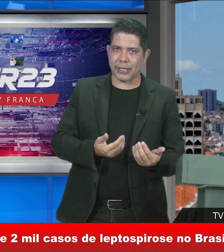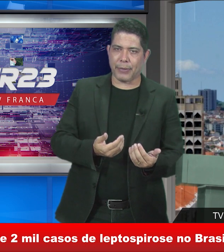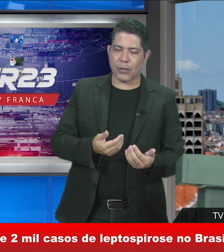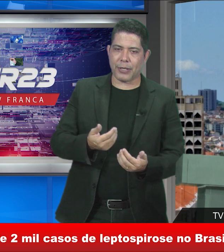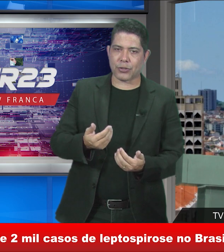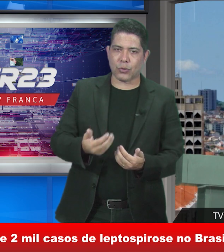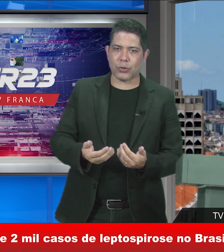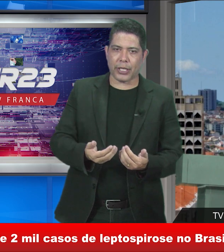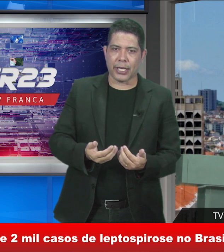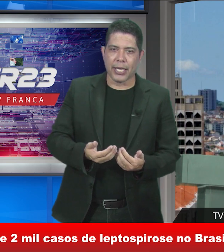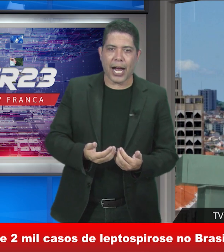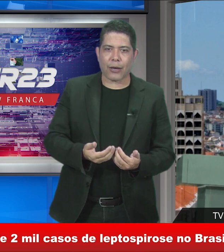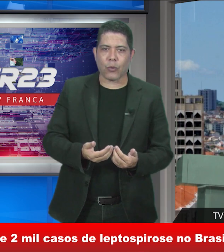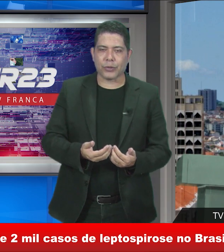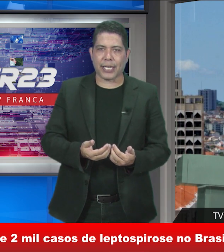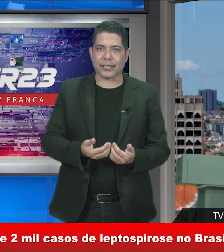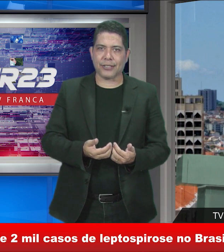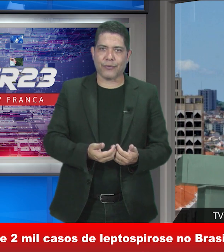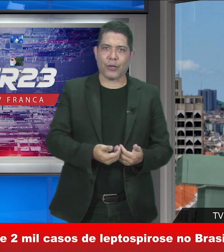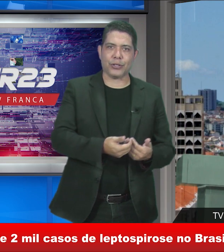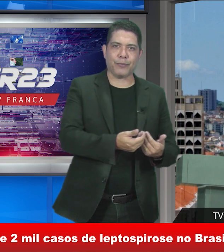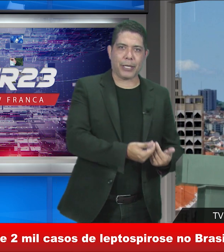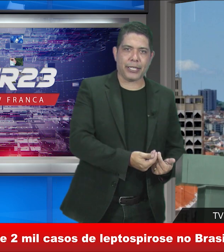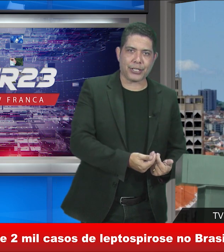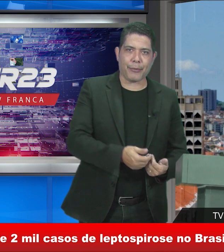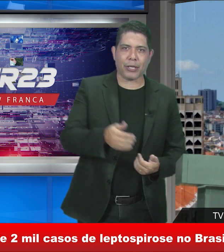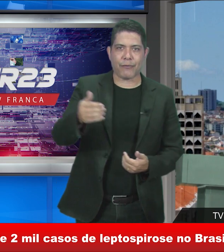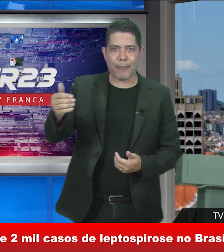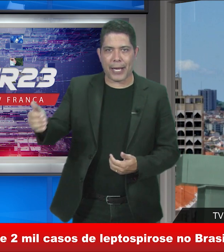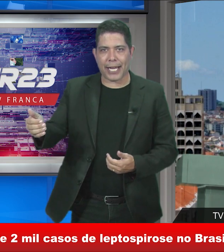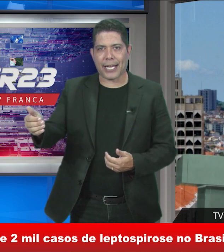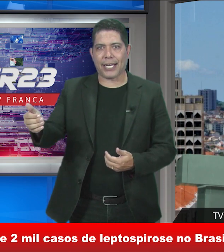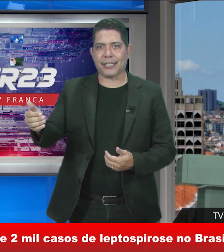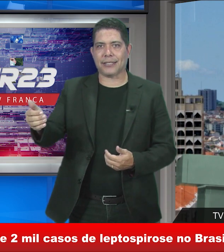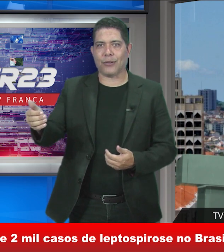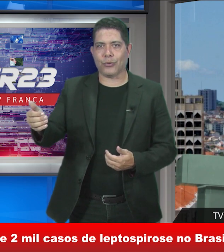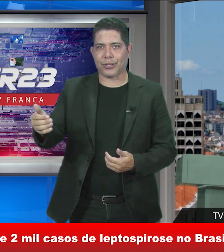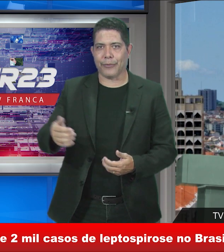já perceberam, mas tudo que acontece de falta de planejamento vai parar na área da saúde também.